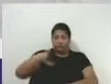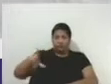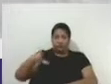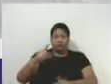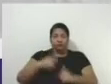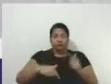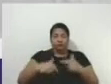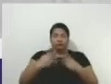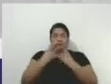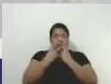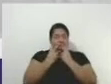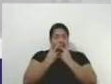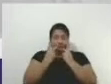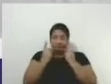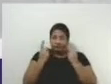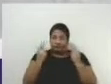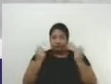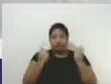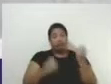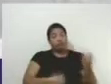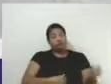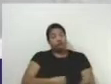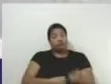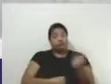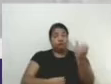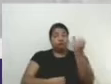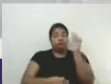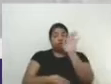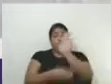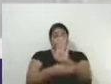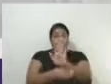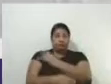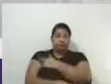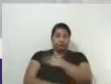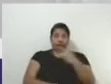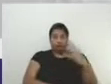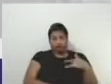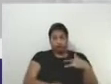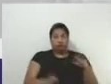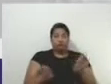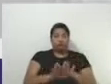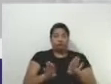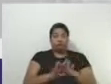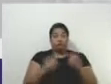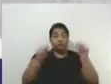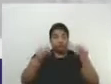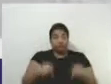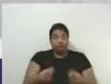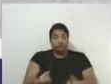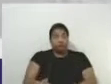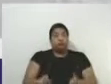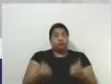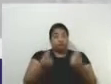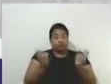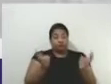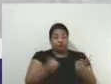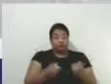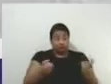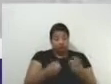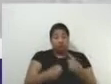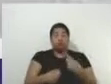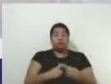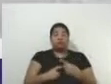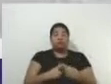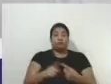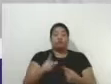importância para a saúde, mas também para a economia local. Hoje nós temos 55 famílias participando de uma associação